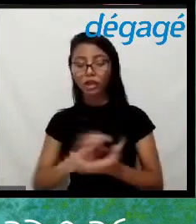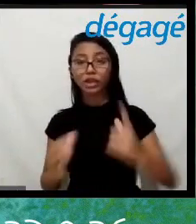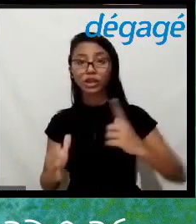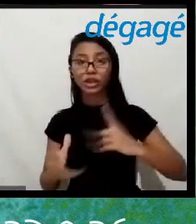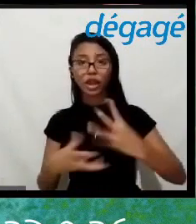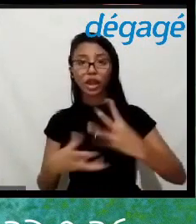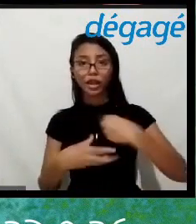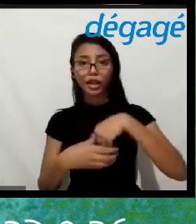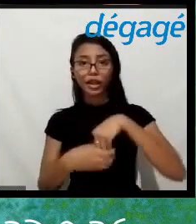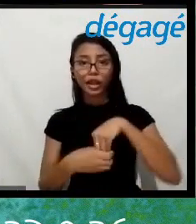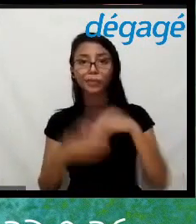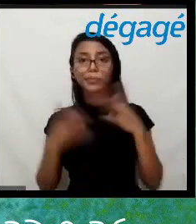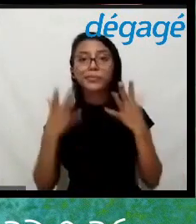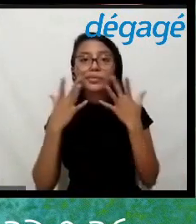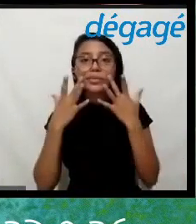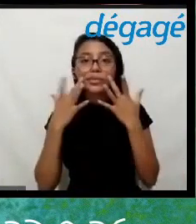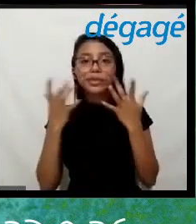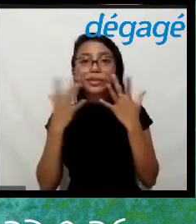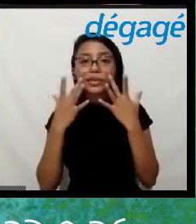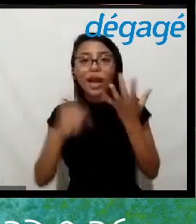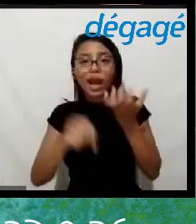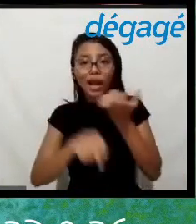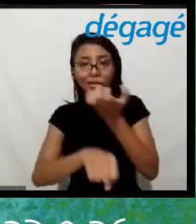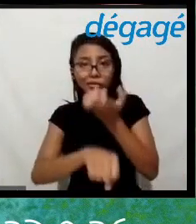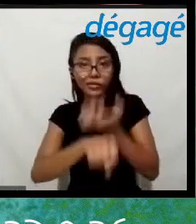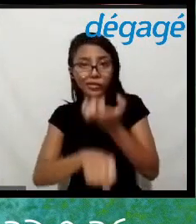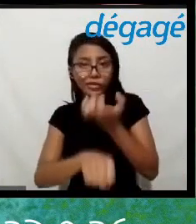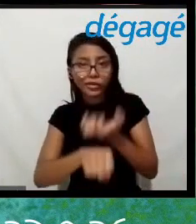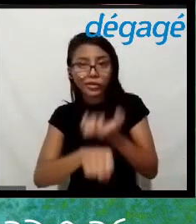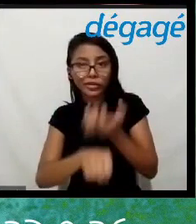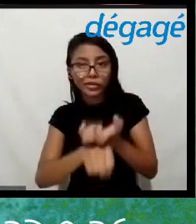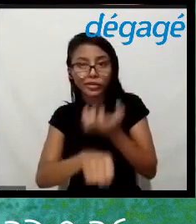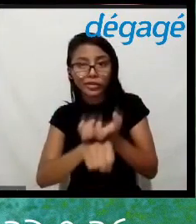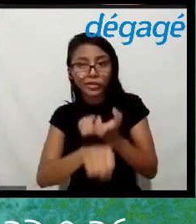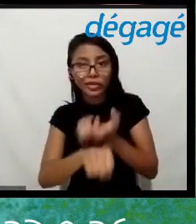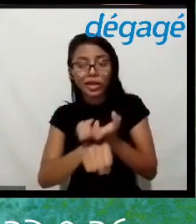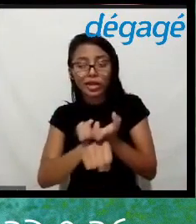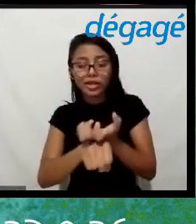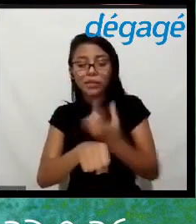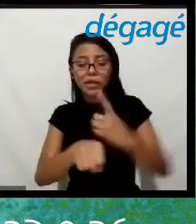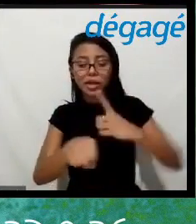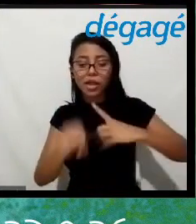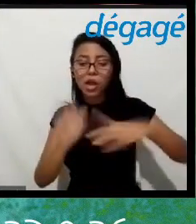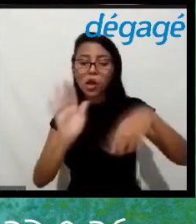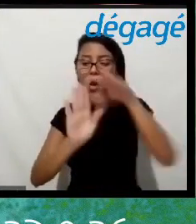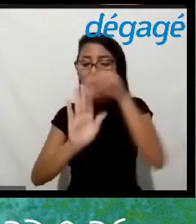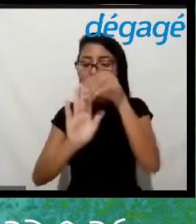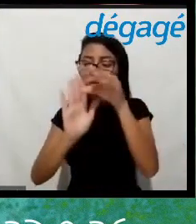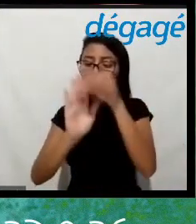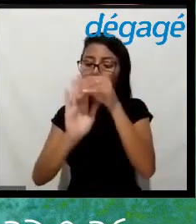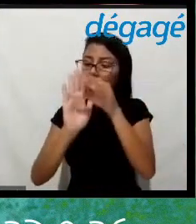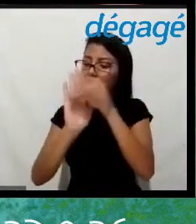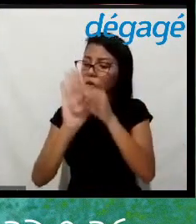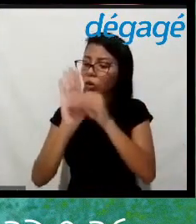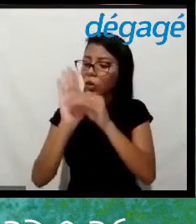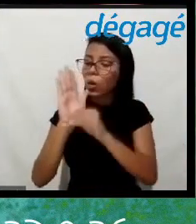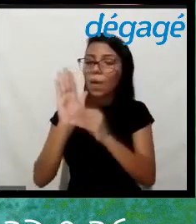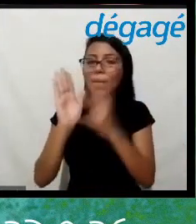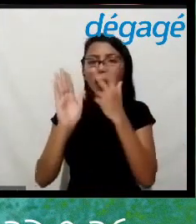vai ser a disciplina que vai conceitualmente, inclusive, dentro dos seus conteúdos específicos, considerar outras linguagens e